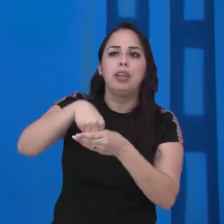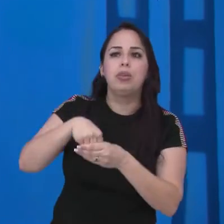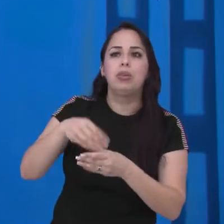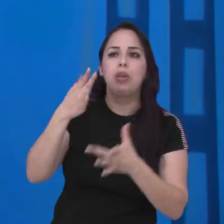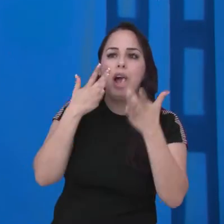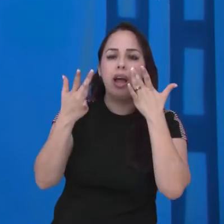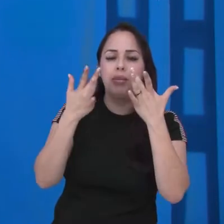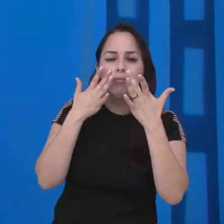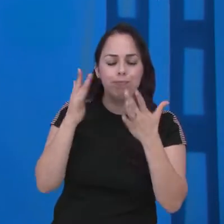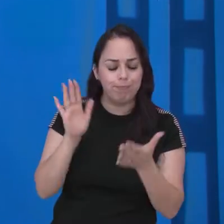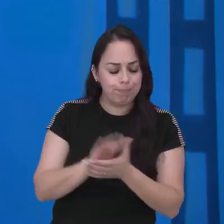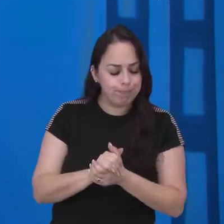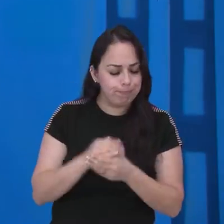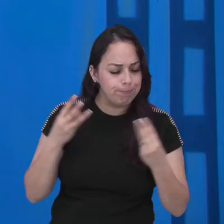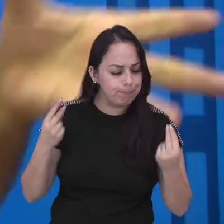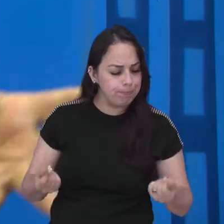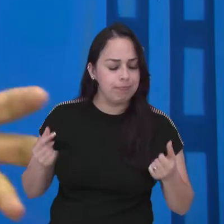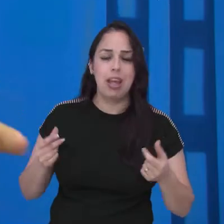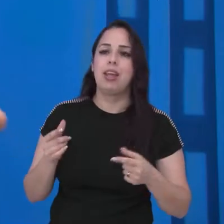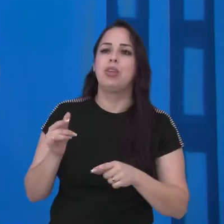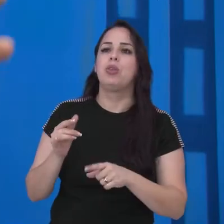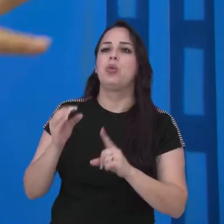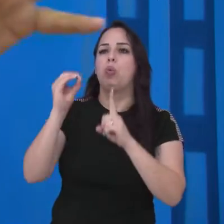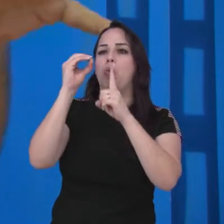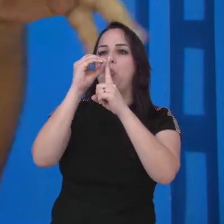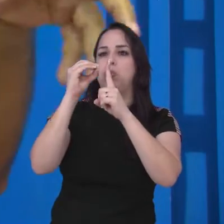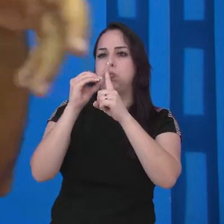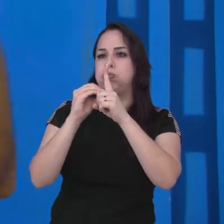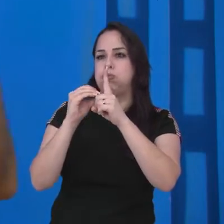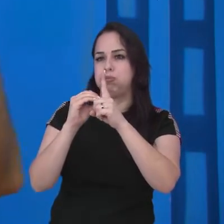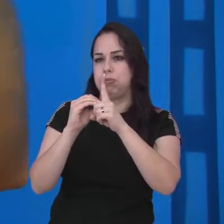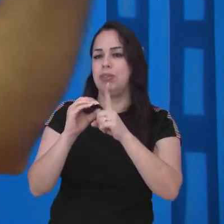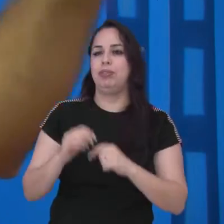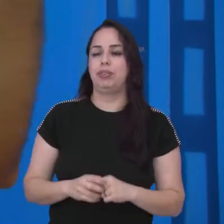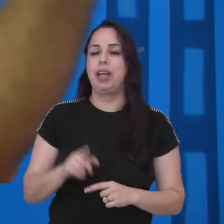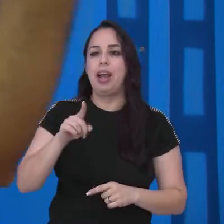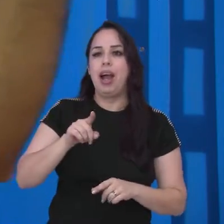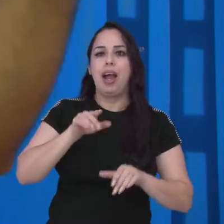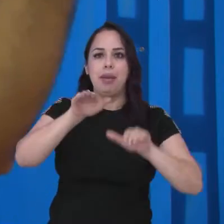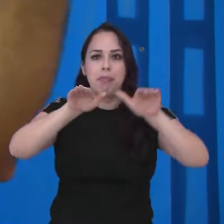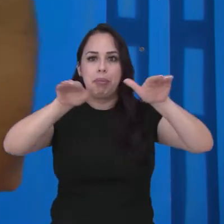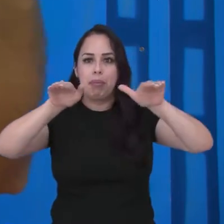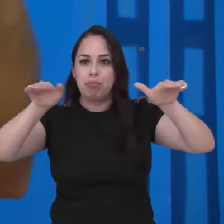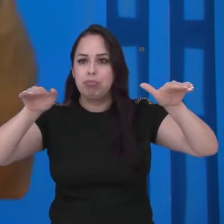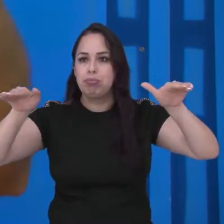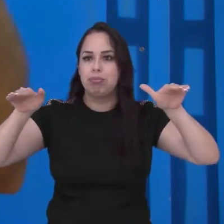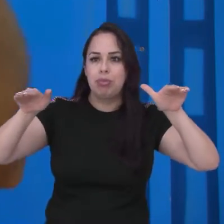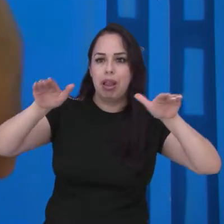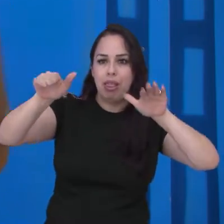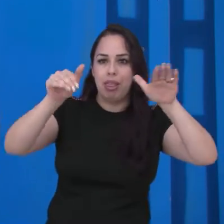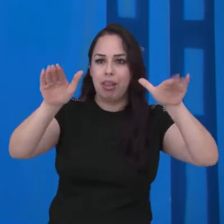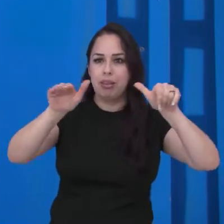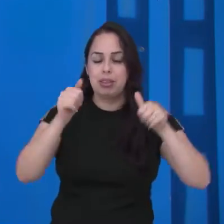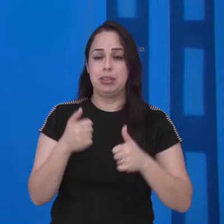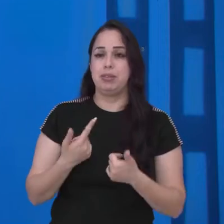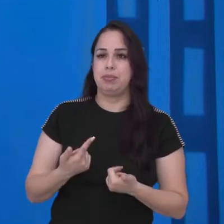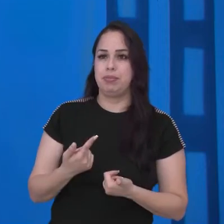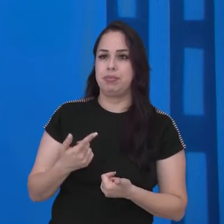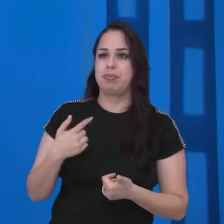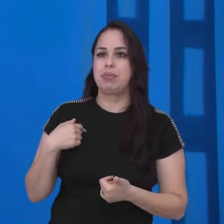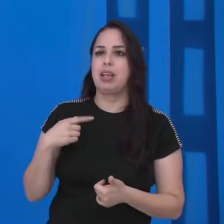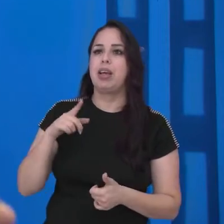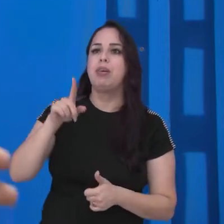teatro... no Cine Santana. E aí o que acontece? Eles fazem os convites para algumas pessoas, para ter uma